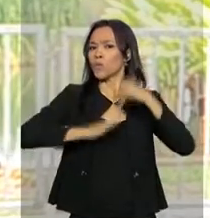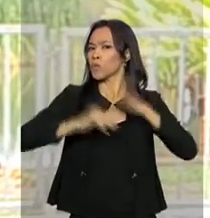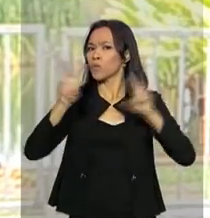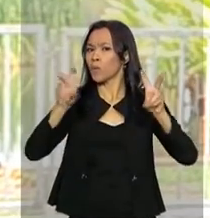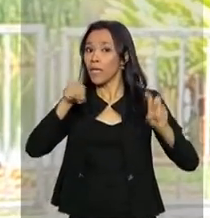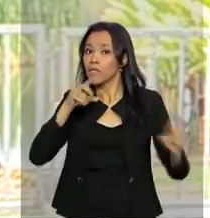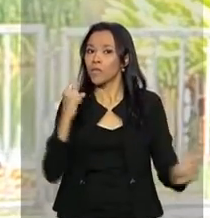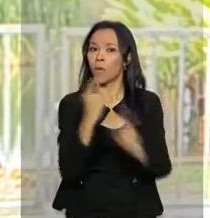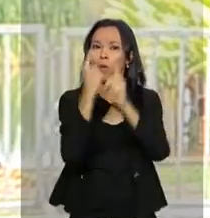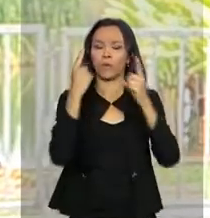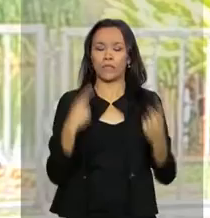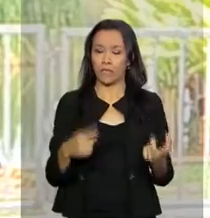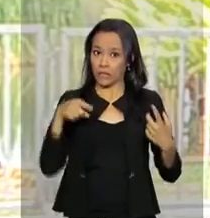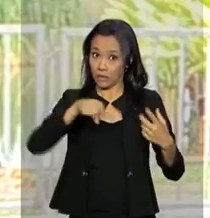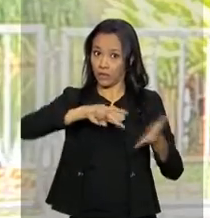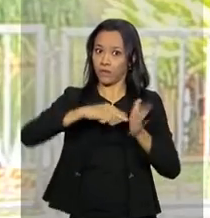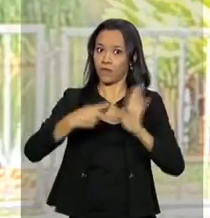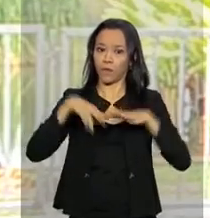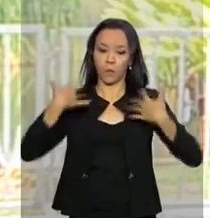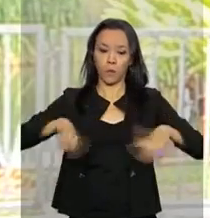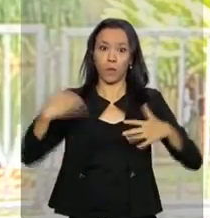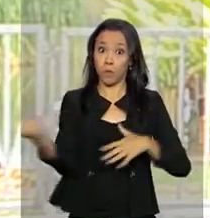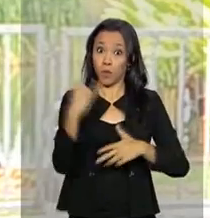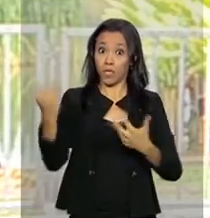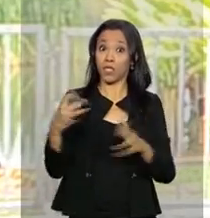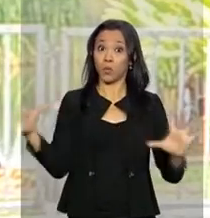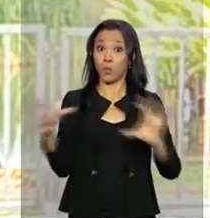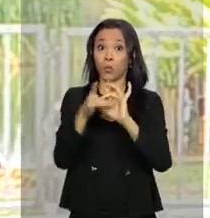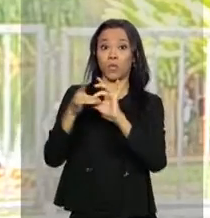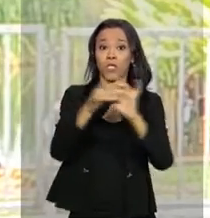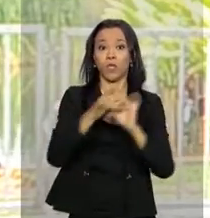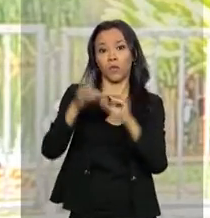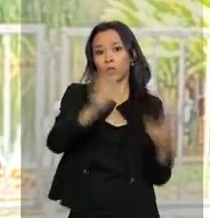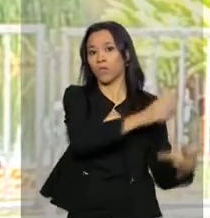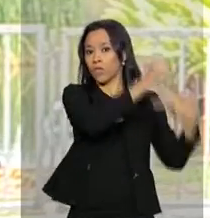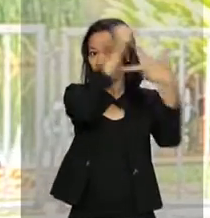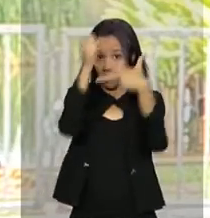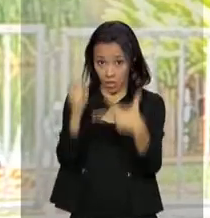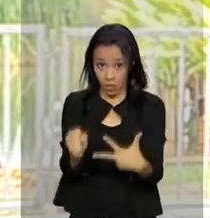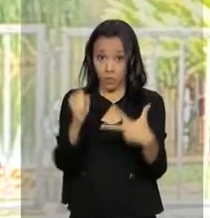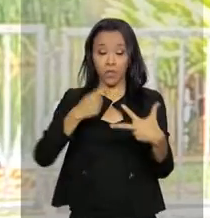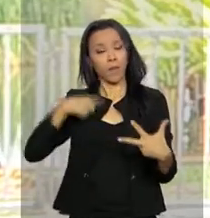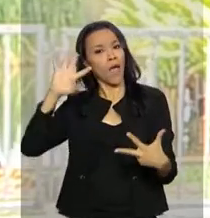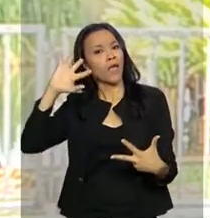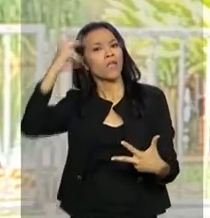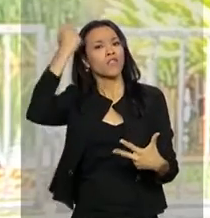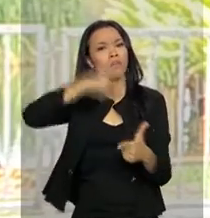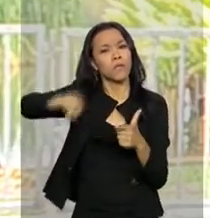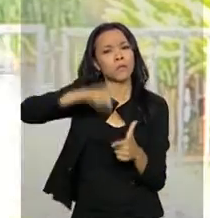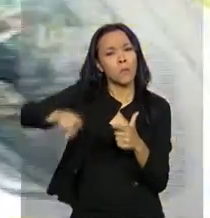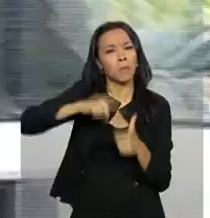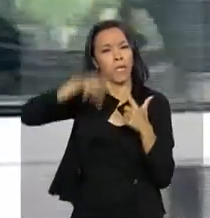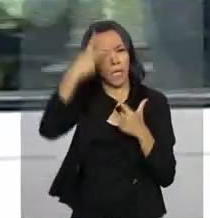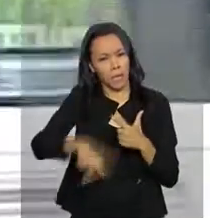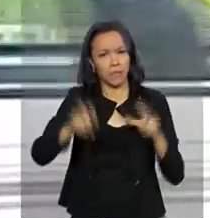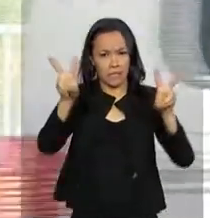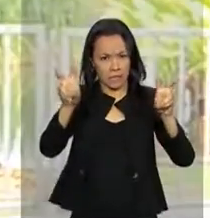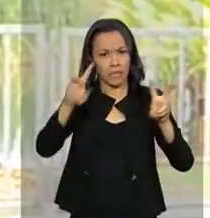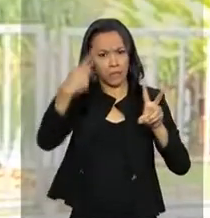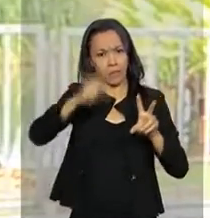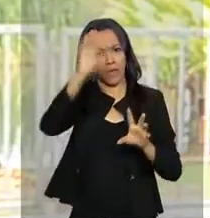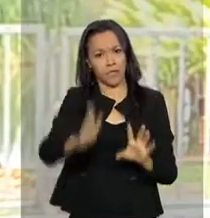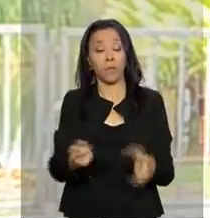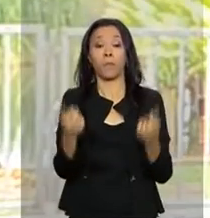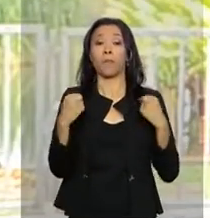disse que será um momento muito significativo de união dos três poderes em busca de soluções para esse importante tema do país temer disse ainda